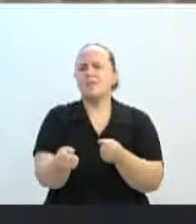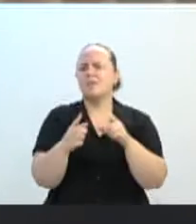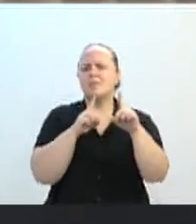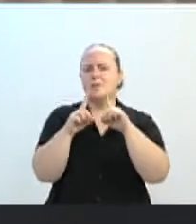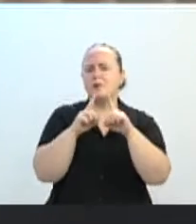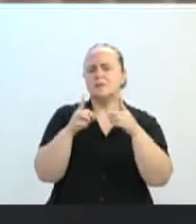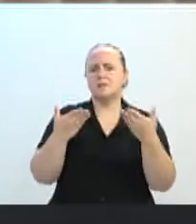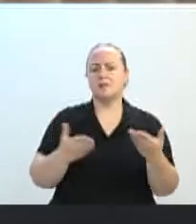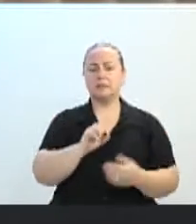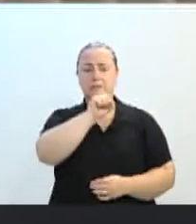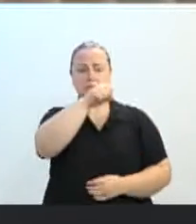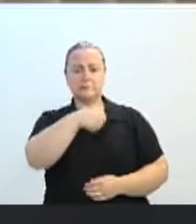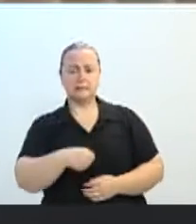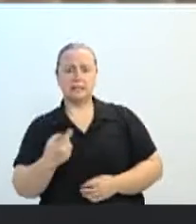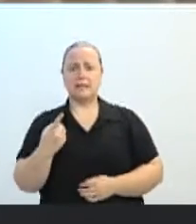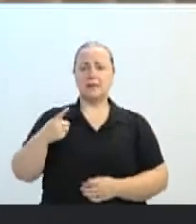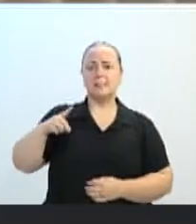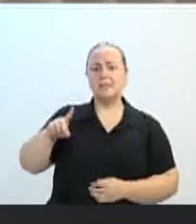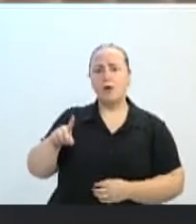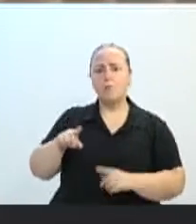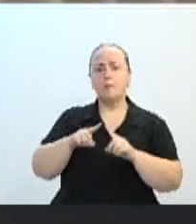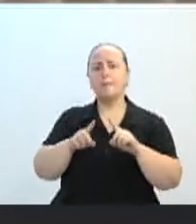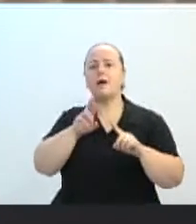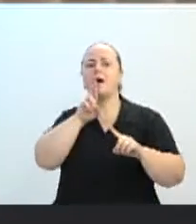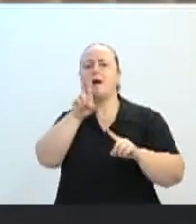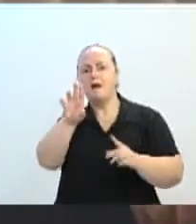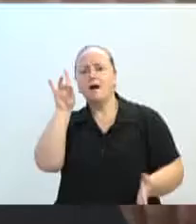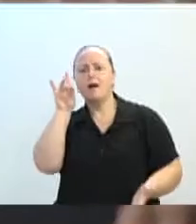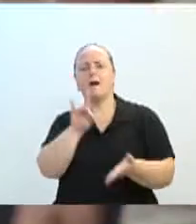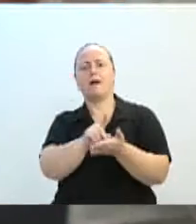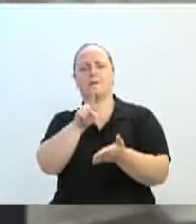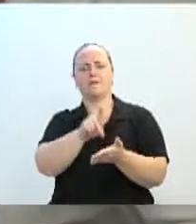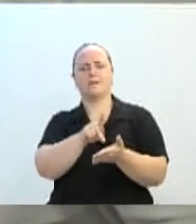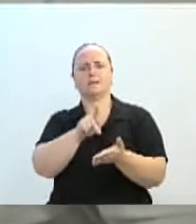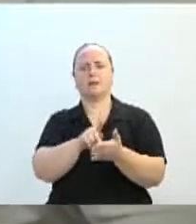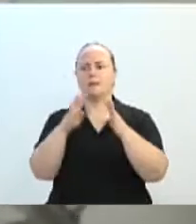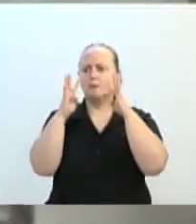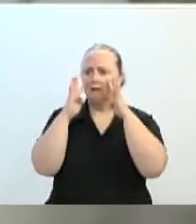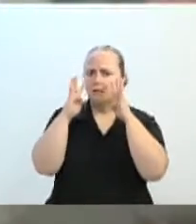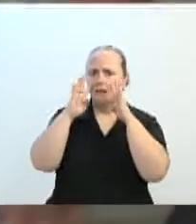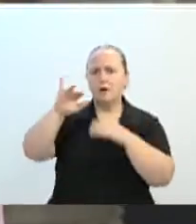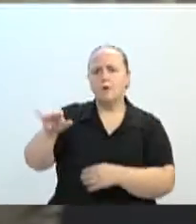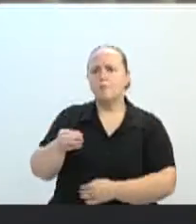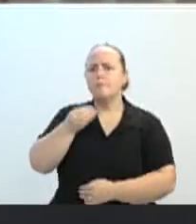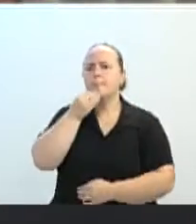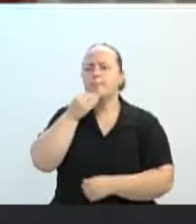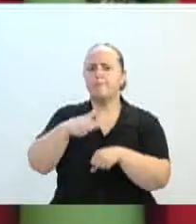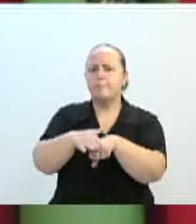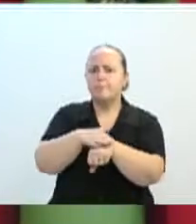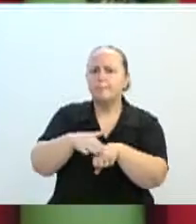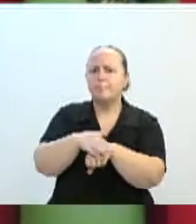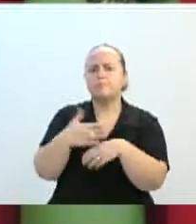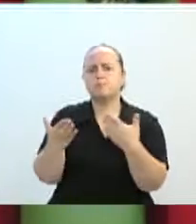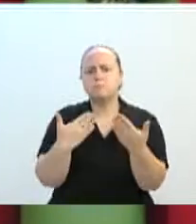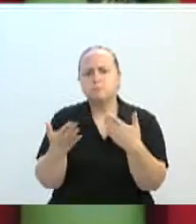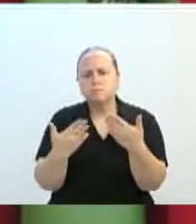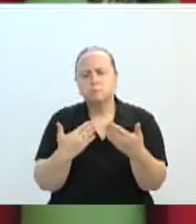dizer se você é para dizer não mas pelo menos diga E fale a verdade de oportunidade às pessoas de se comunicar com o gestor público